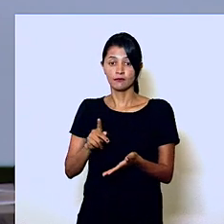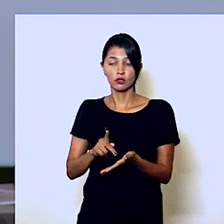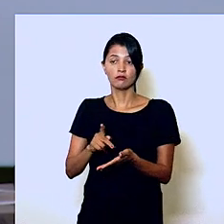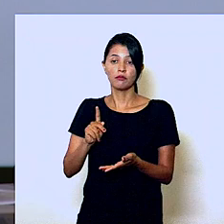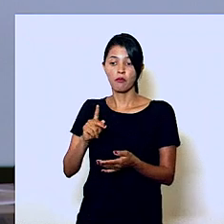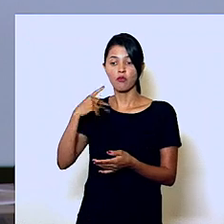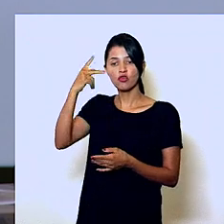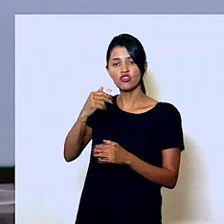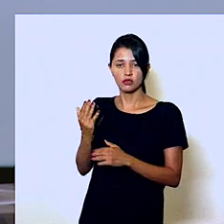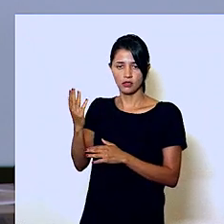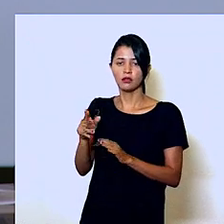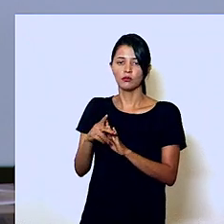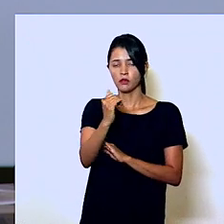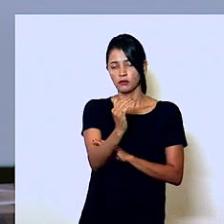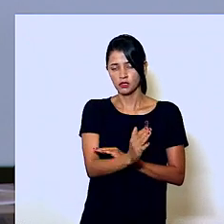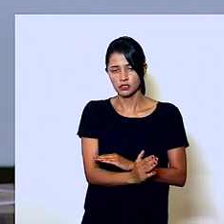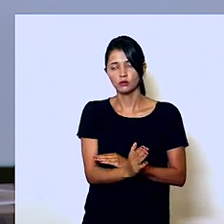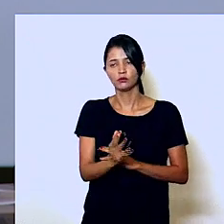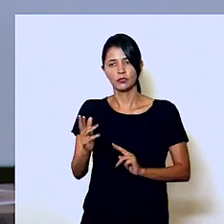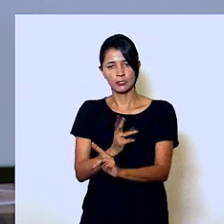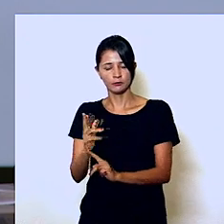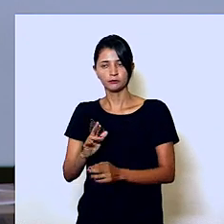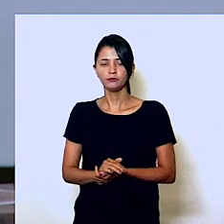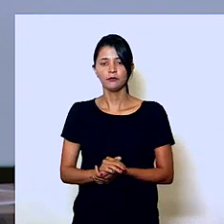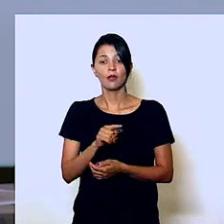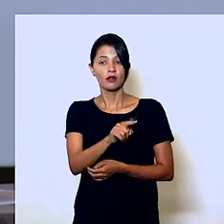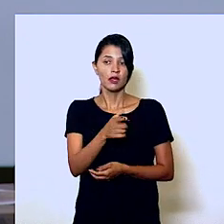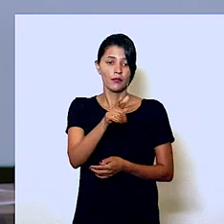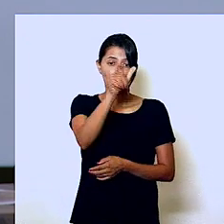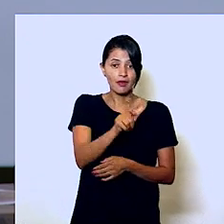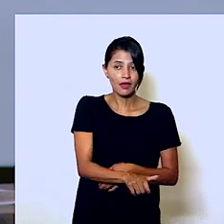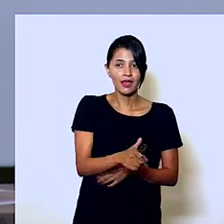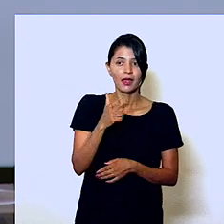do embaixador Paulo Tarso à cidadania brasileira não se restringiu à promoção comercial.